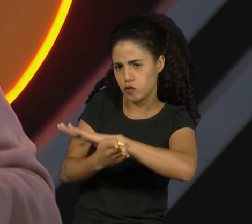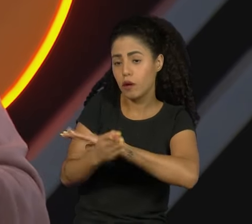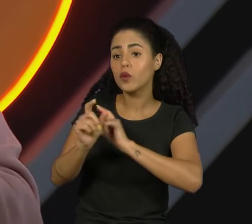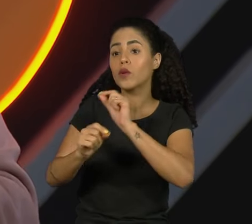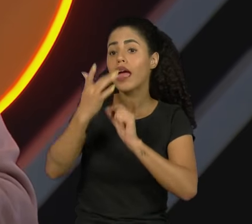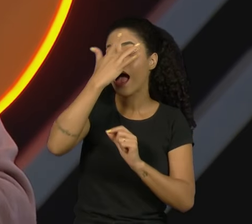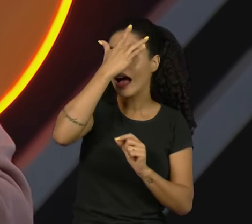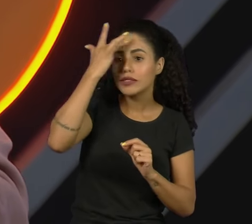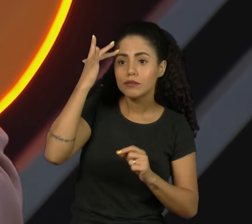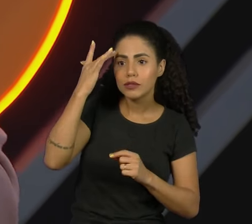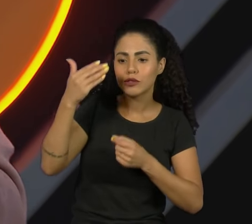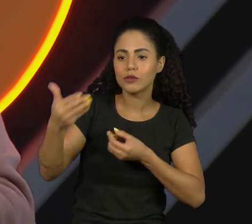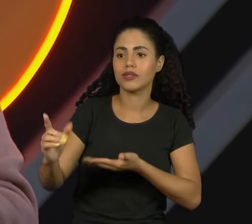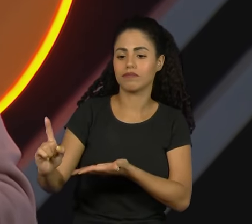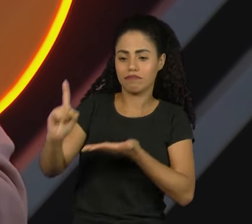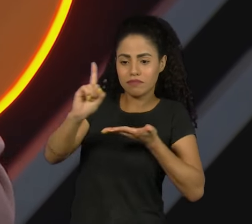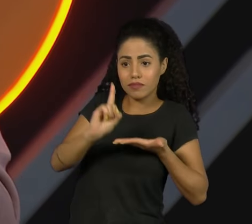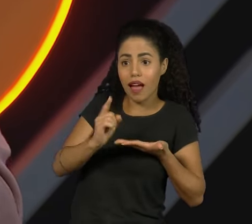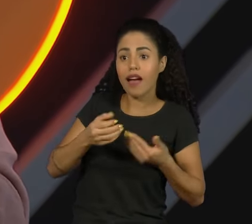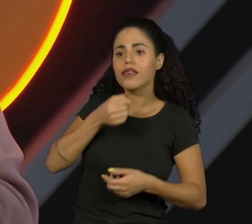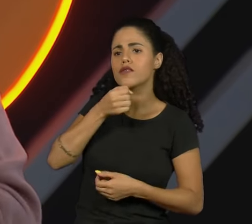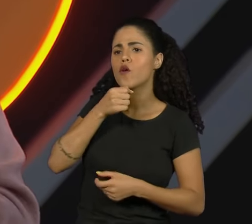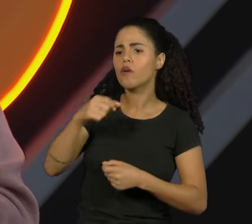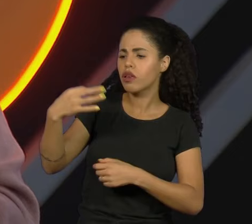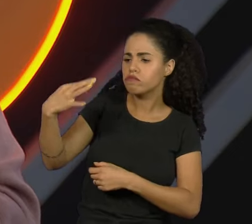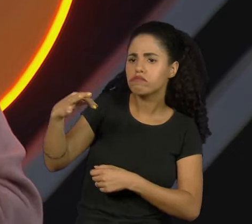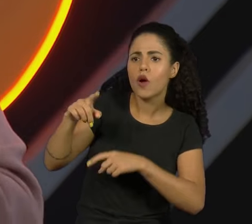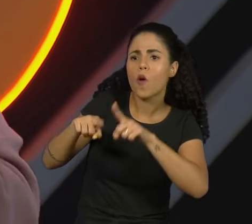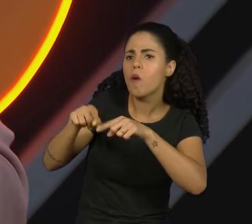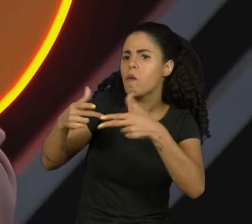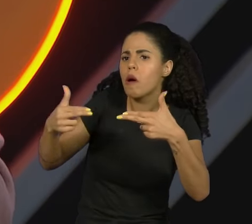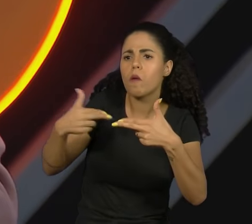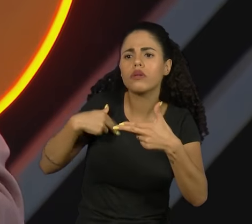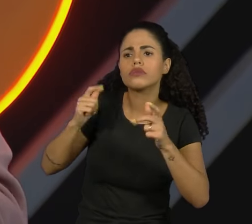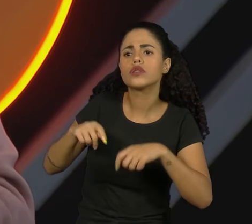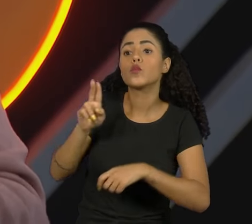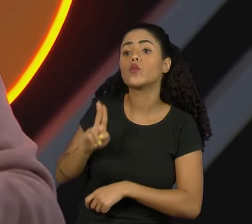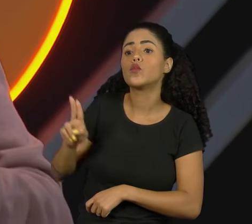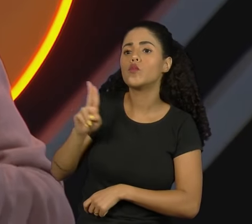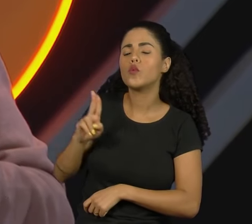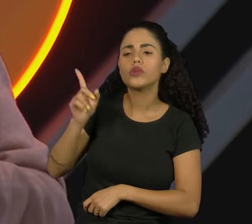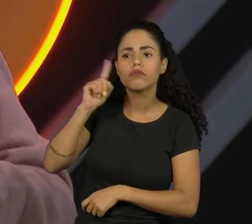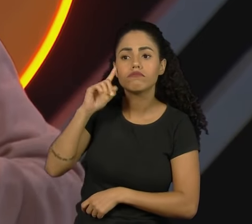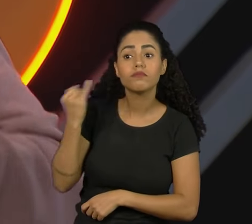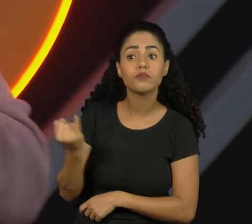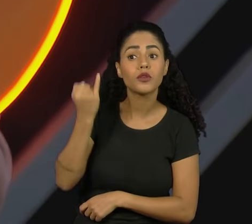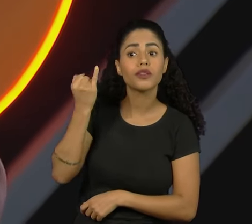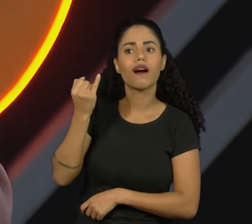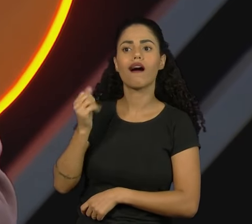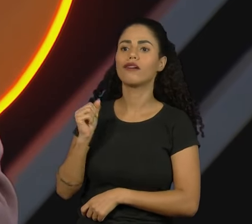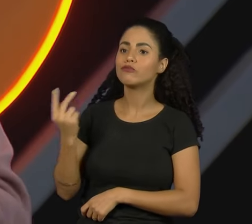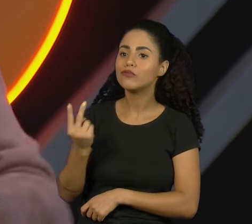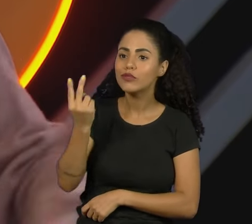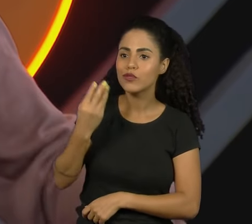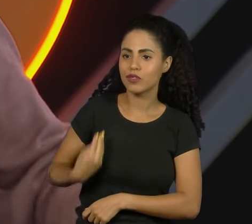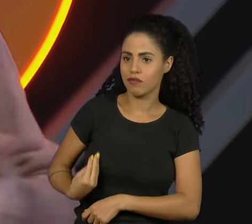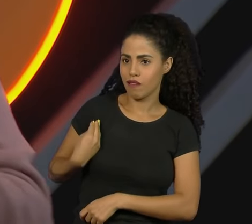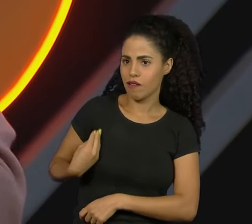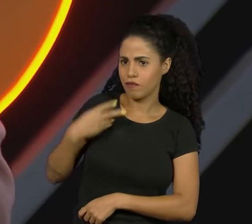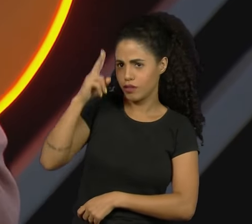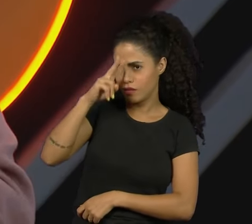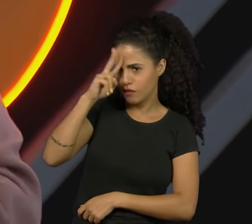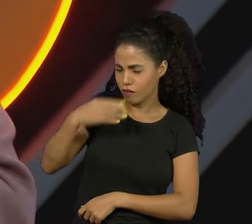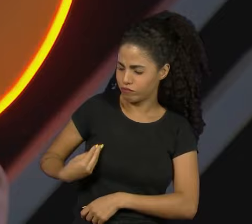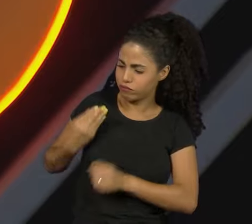as pessoas entrevistadas tragam um objeto que lhes é peculiar, que lhes é importante na história,